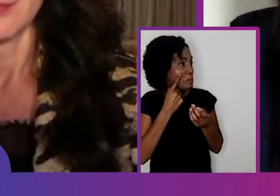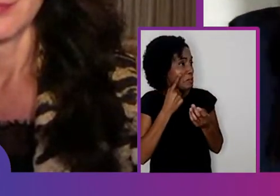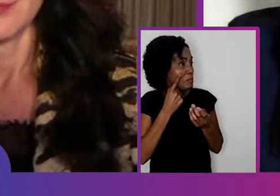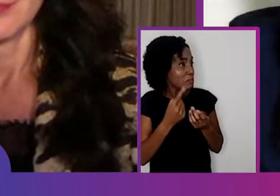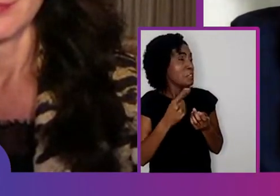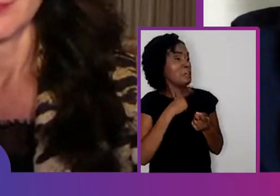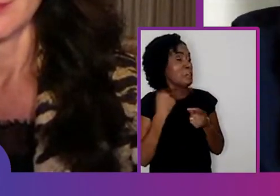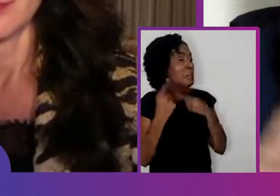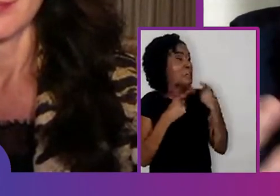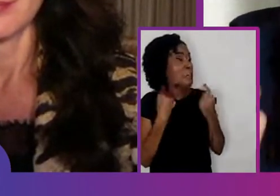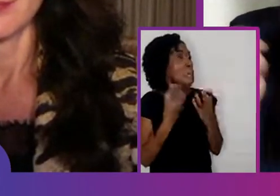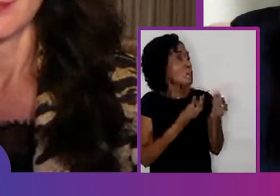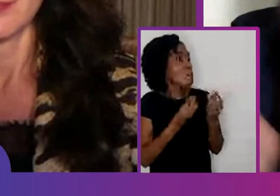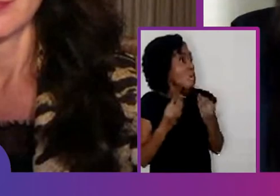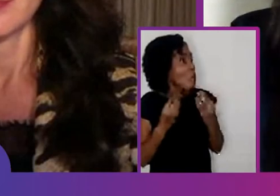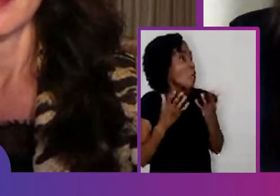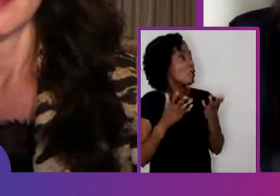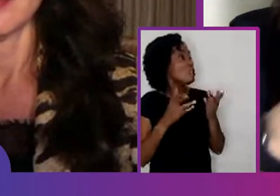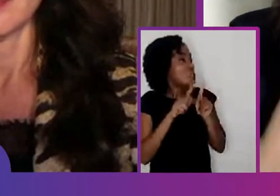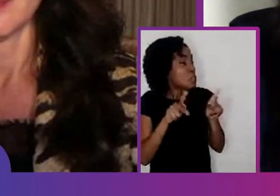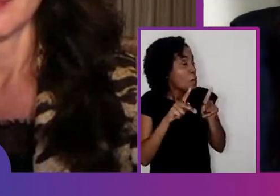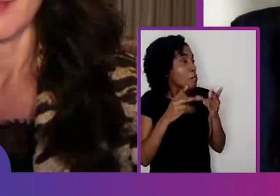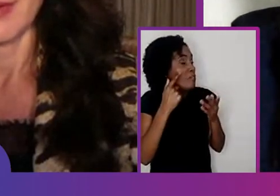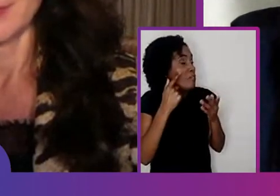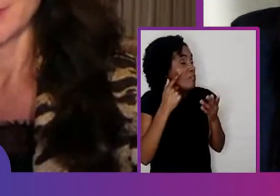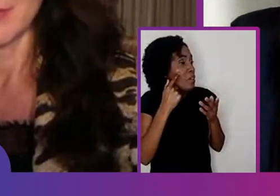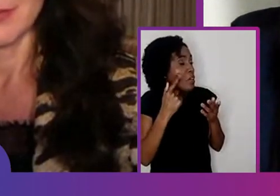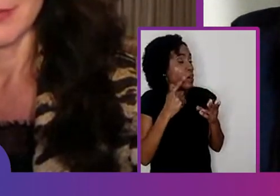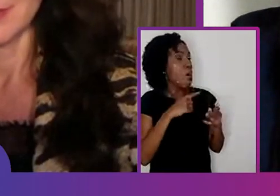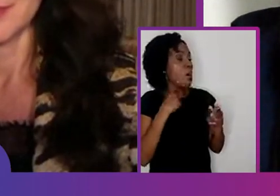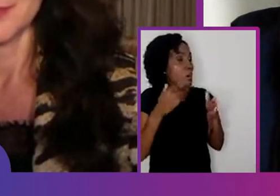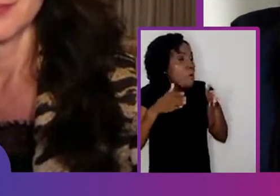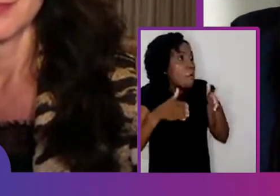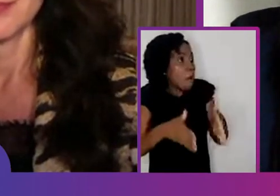e sofre, você viu os corpos sendo enterrados em valas?